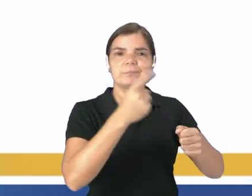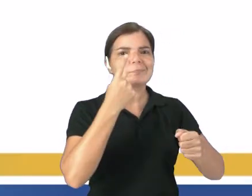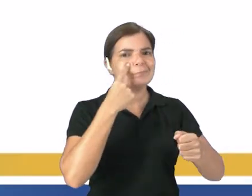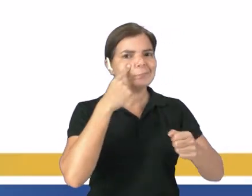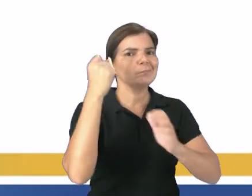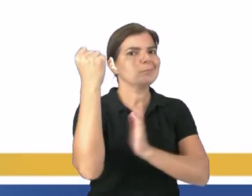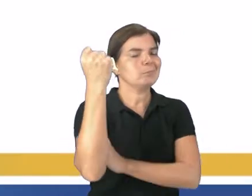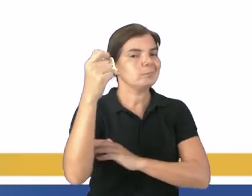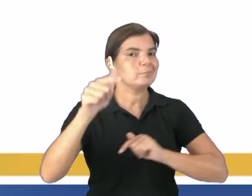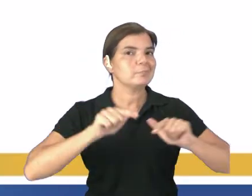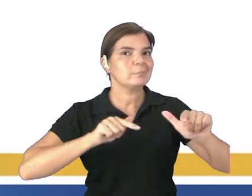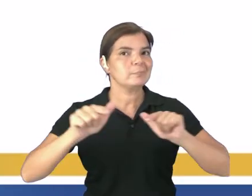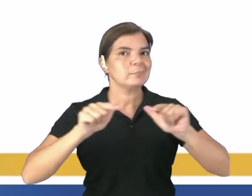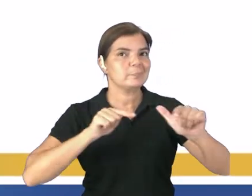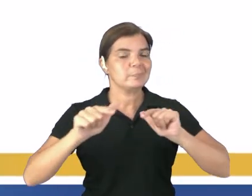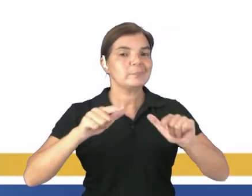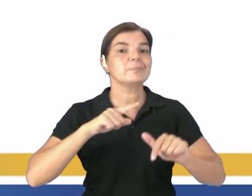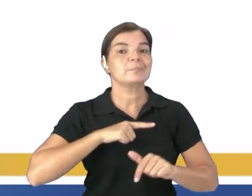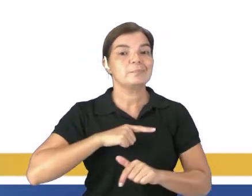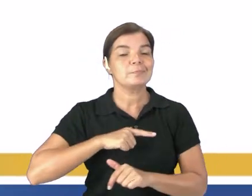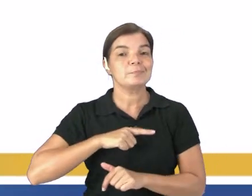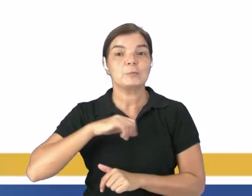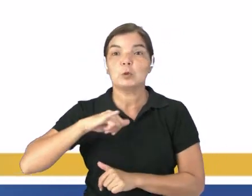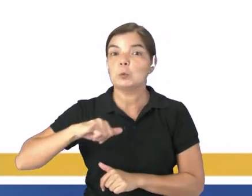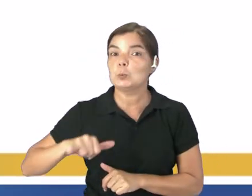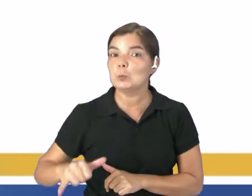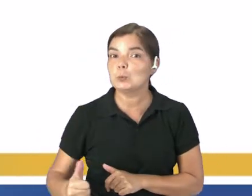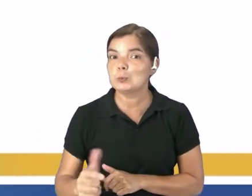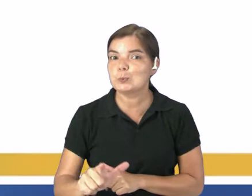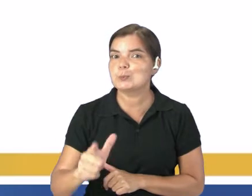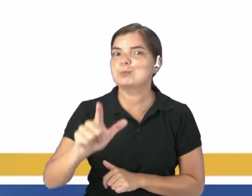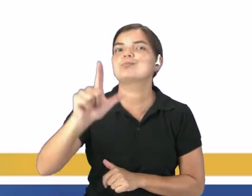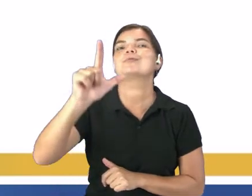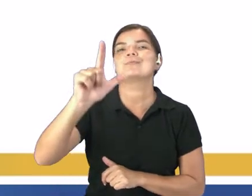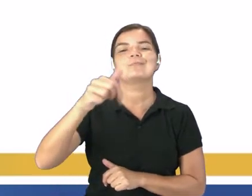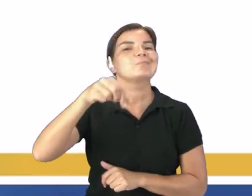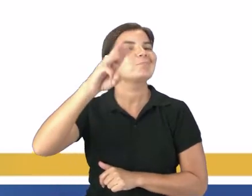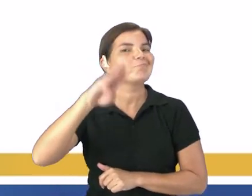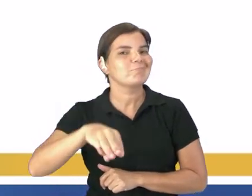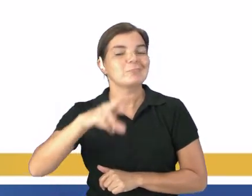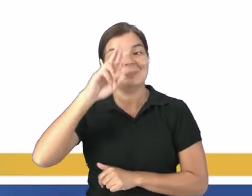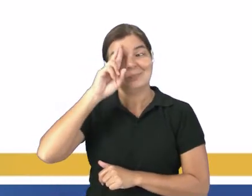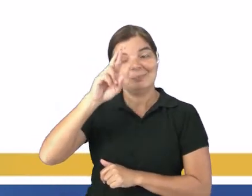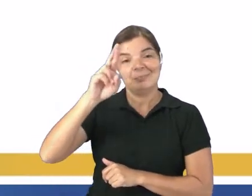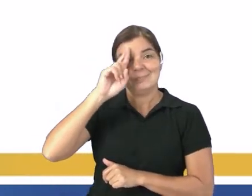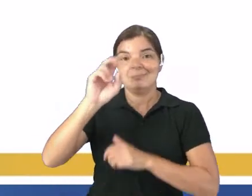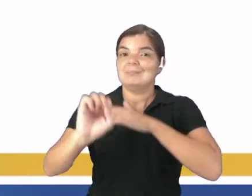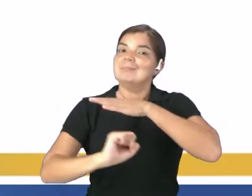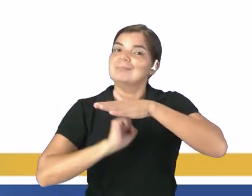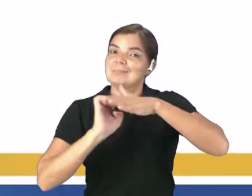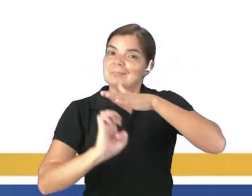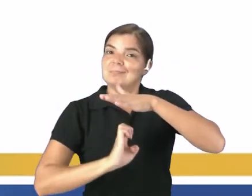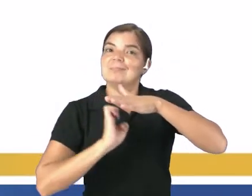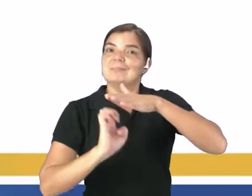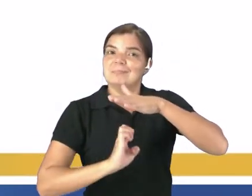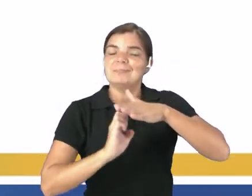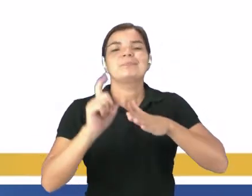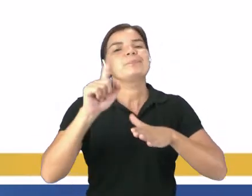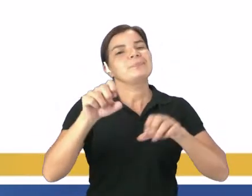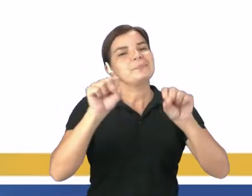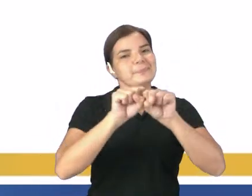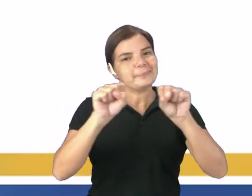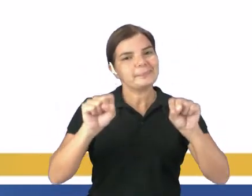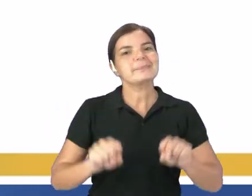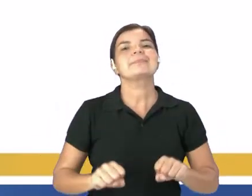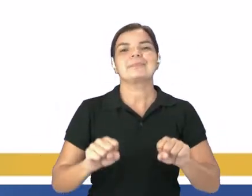de trabalho, vão resultar no lucro. O lucro que vai para quem? Para os donos do meio de produção, né? Então, é um sistema que